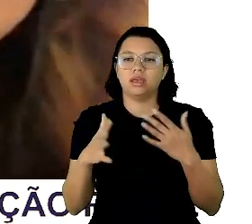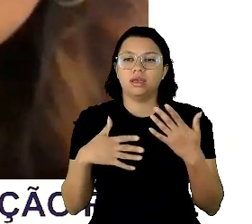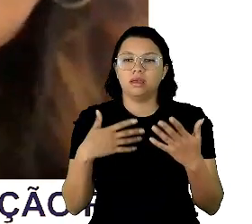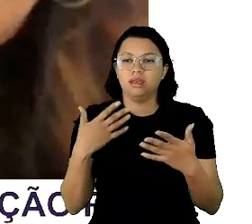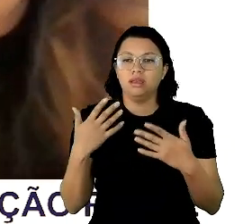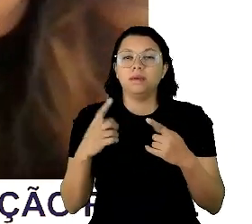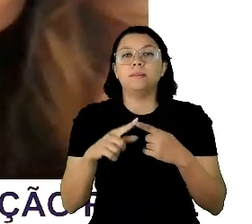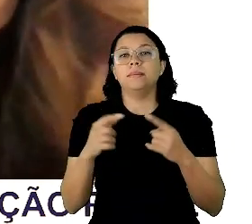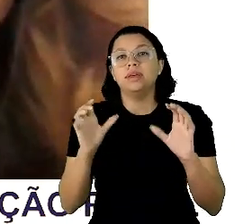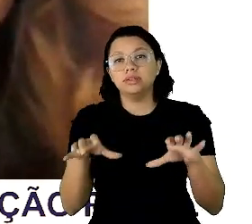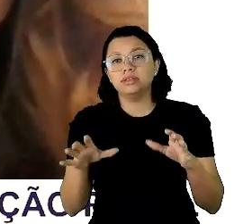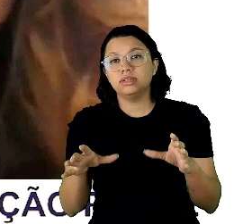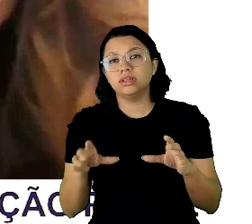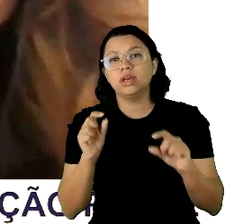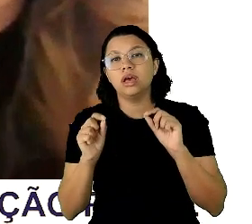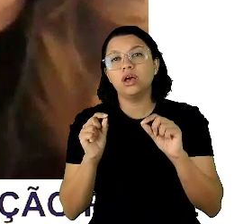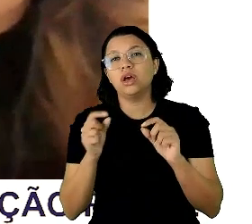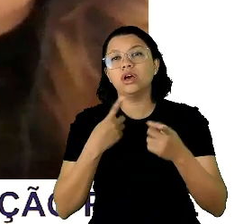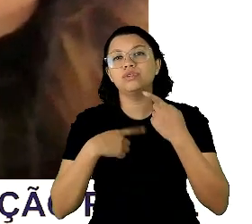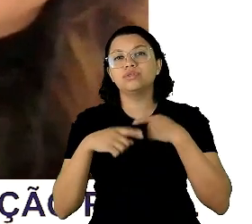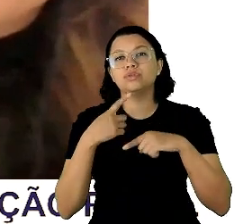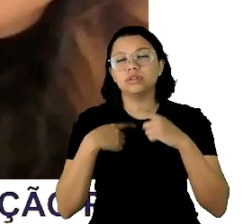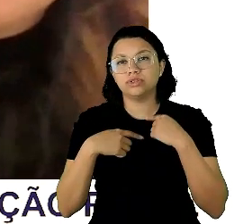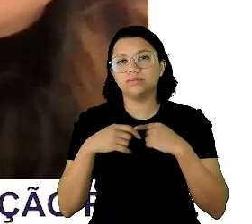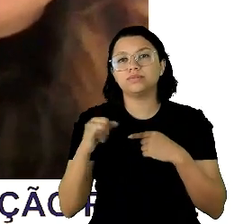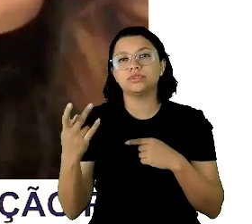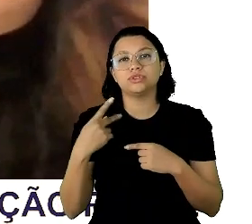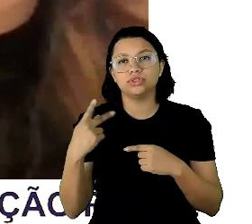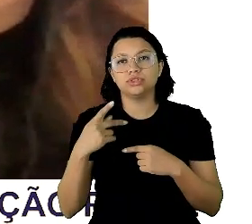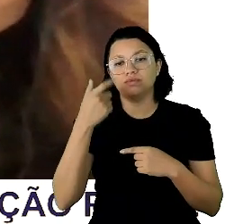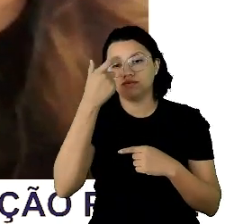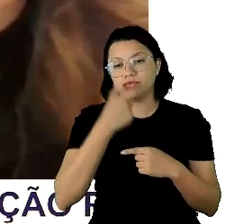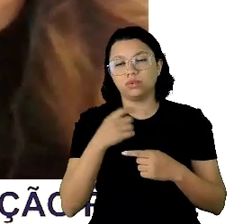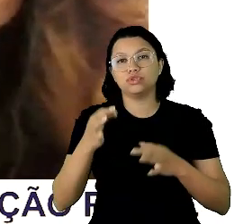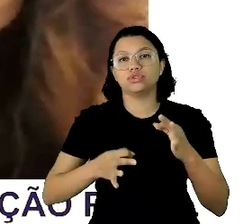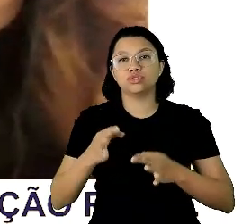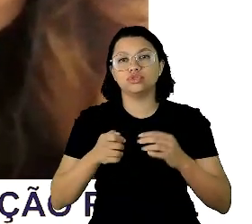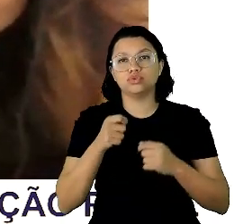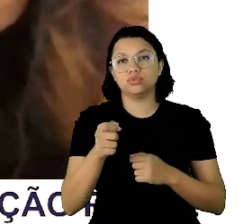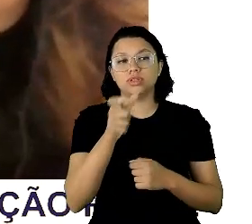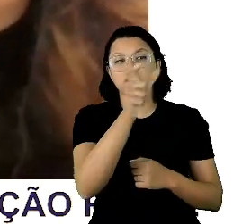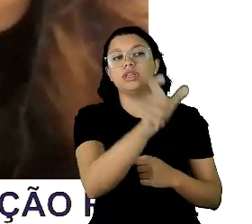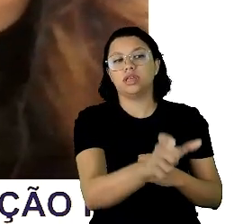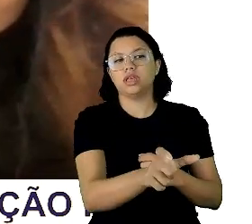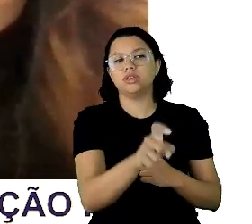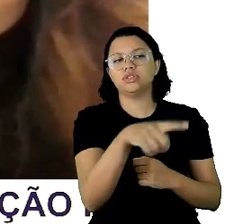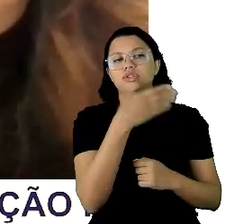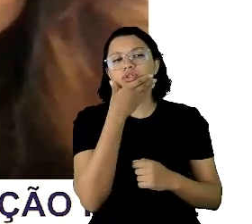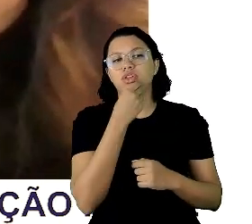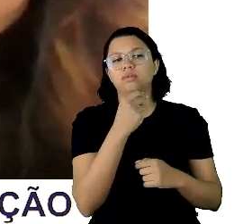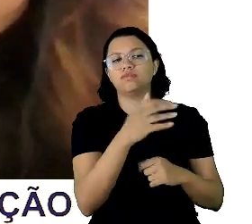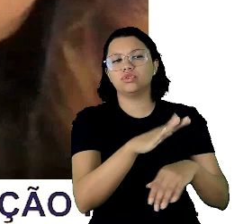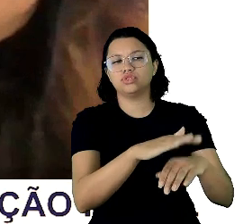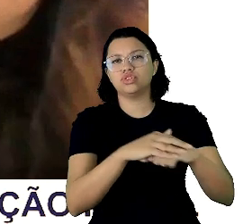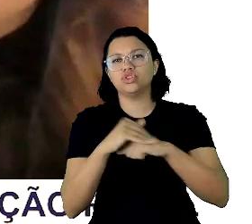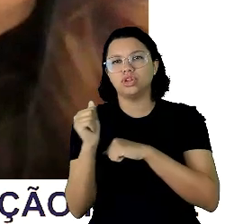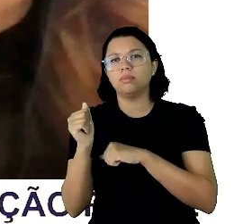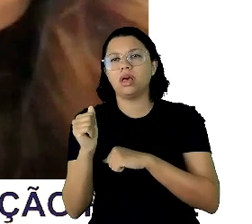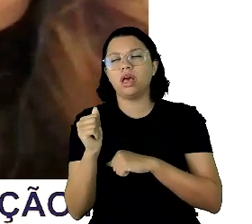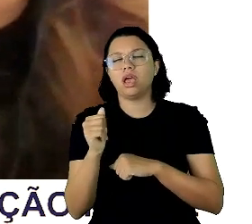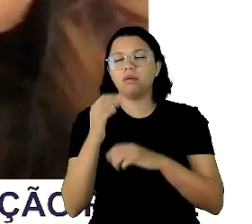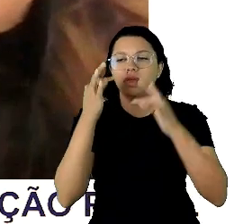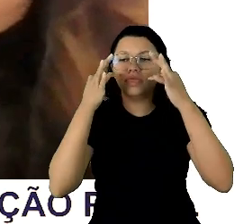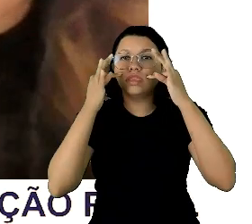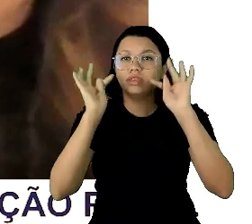Mas, assim, o que dá vontade, se a gente fosse juíza e esses caras fossem chamados, né, como testemunha, dá